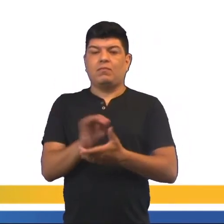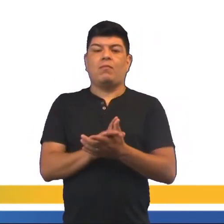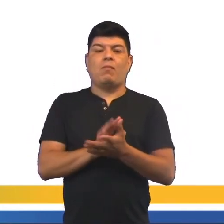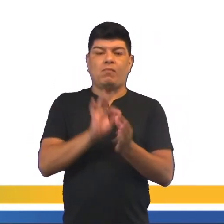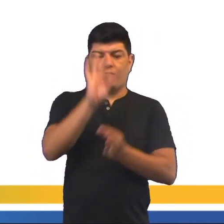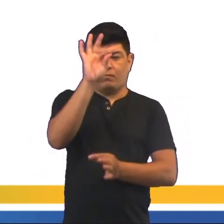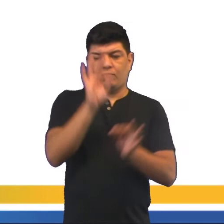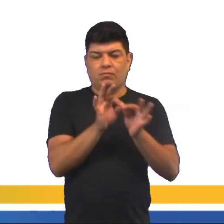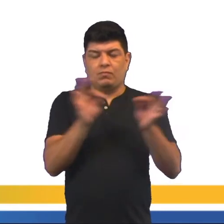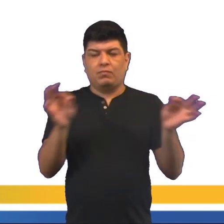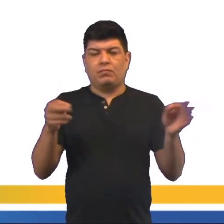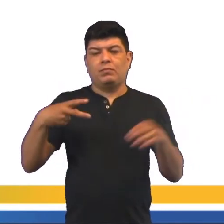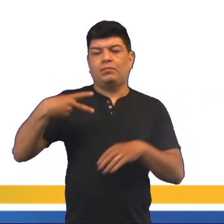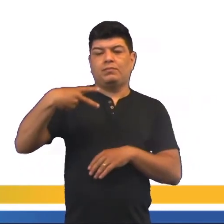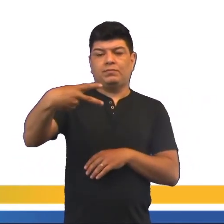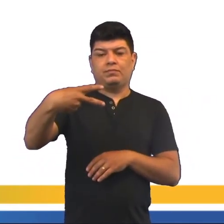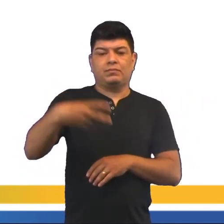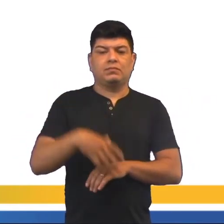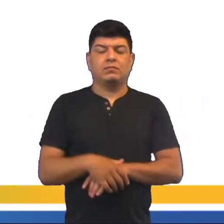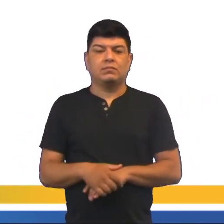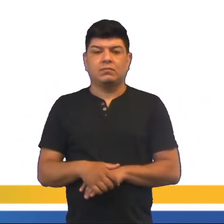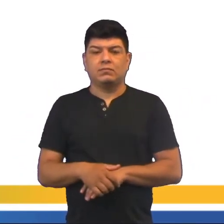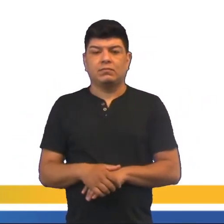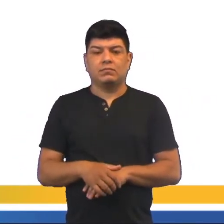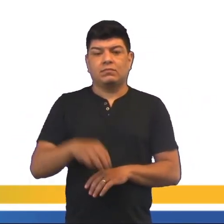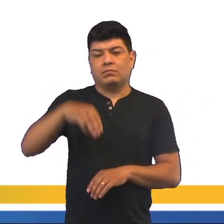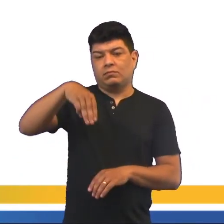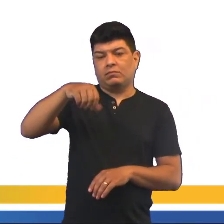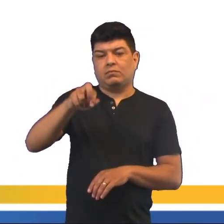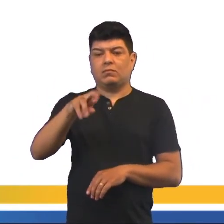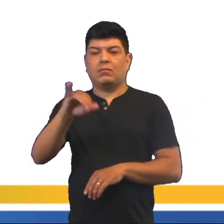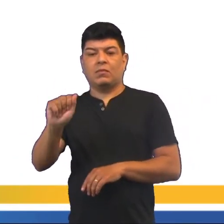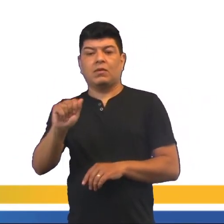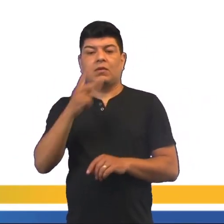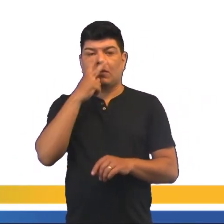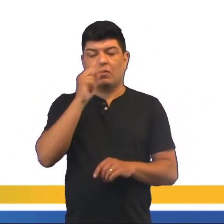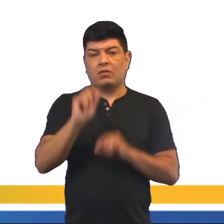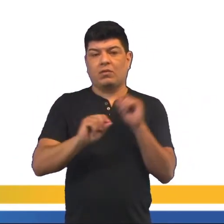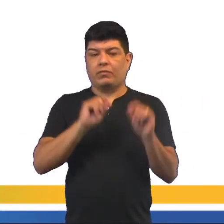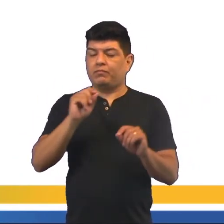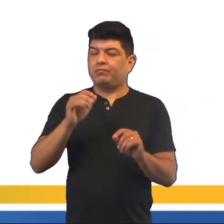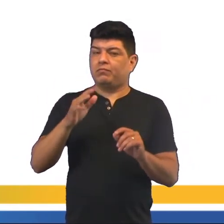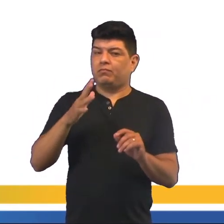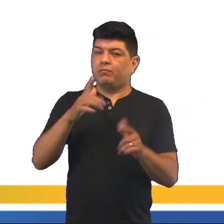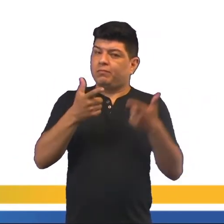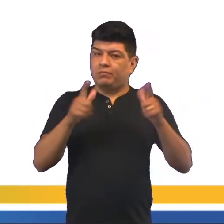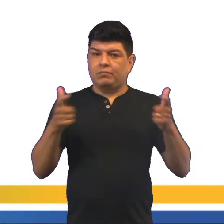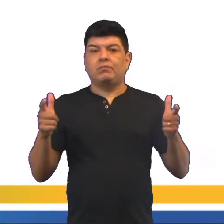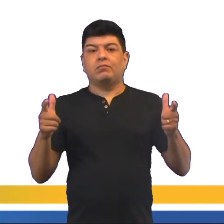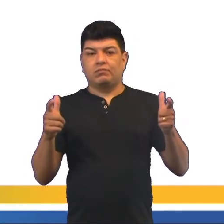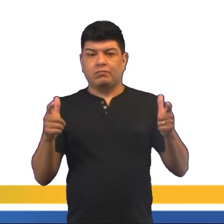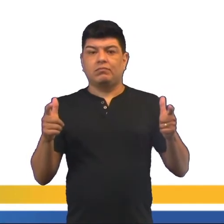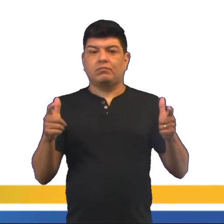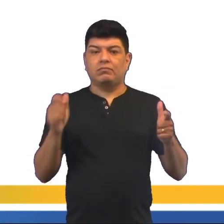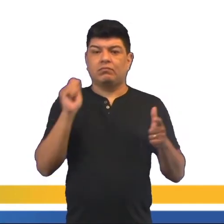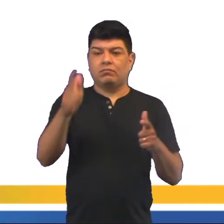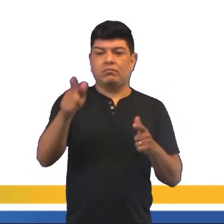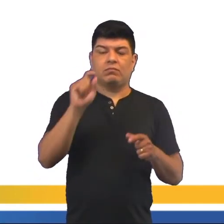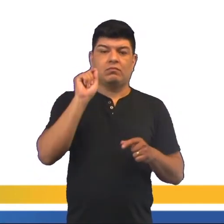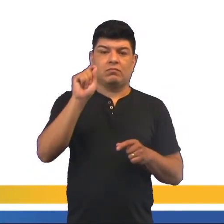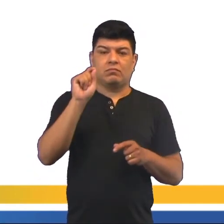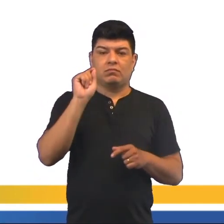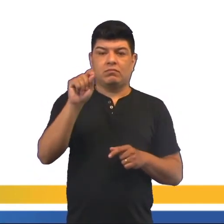suas dimensões por 2. Já a de Maria, ela ficou com as dimensões um pouco maior do que